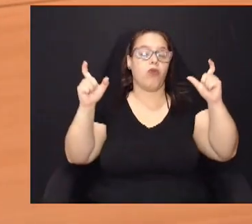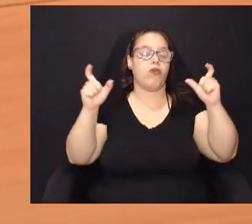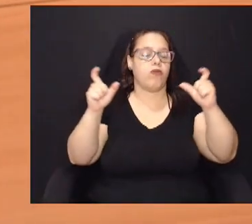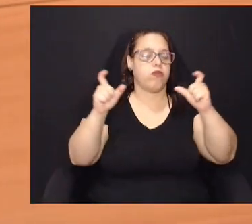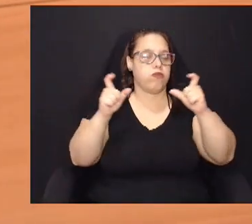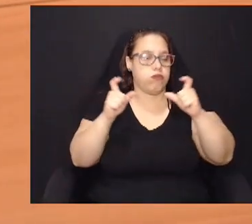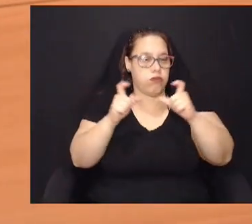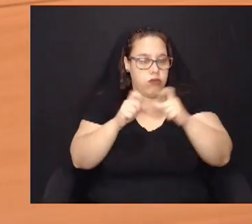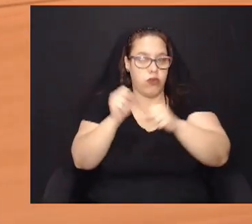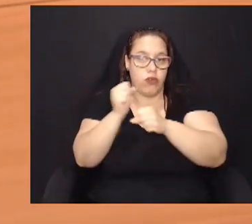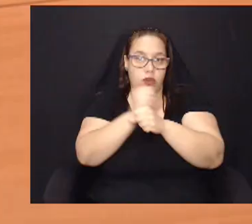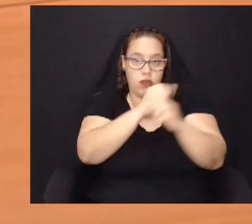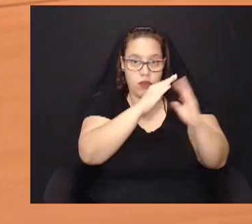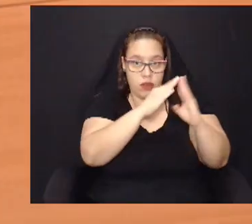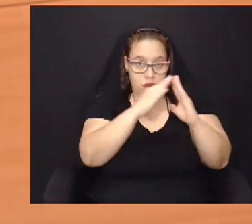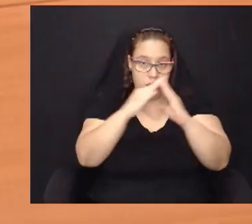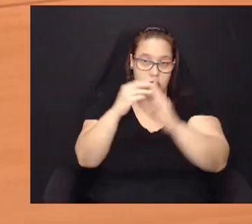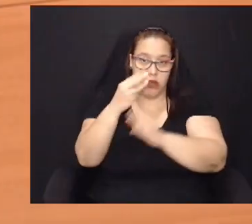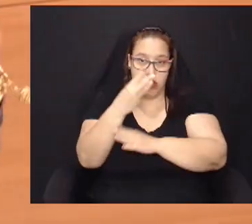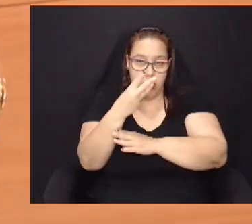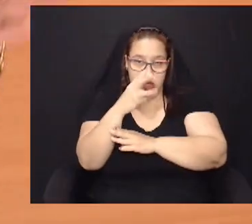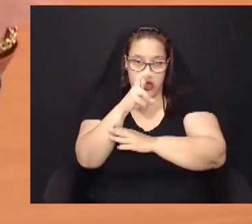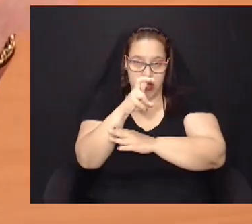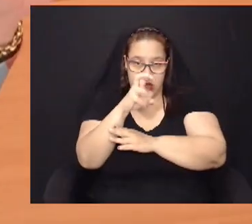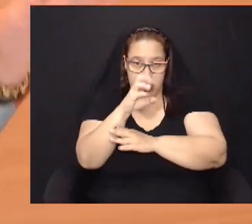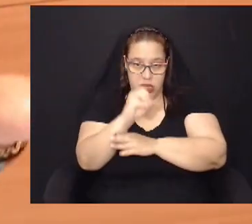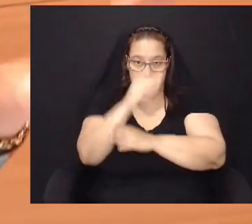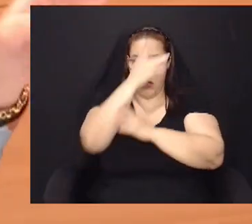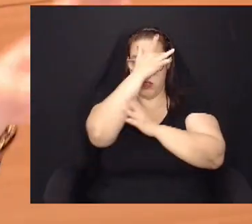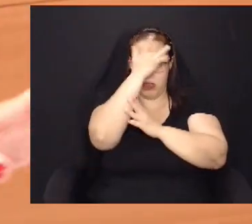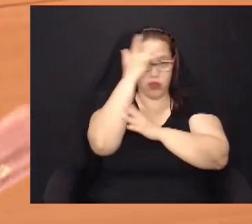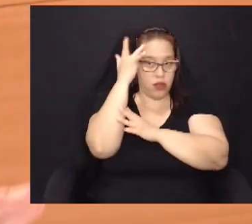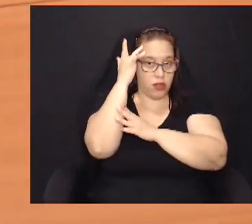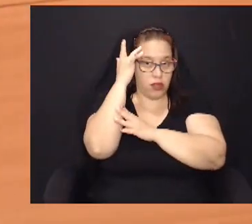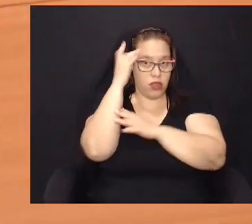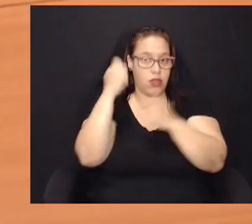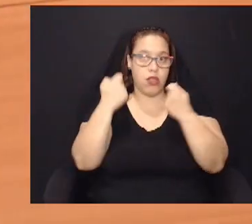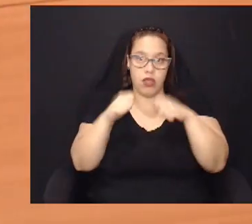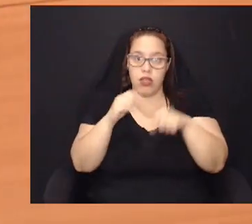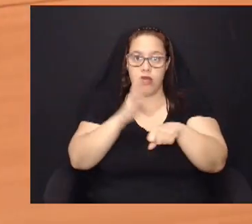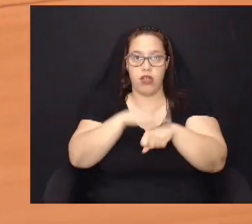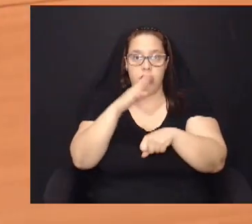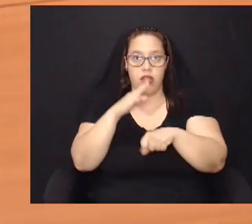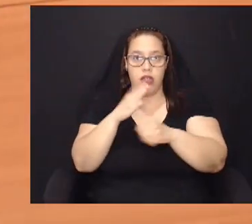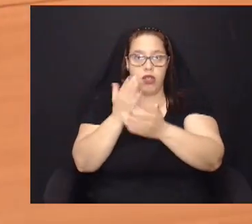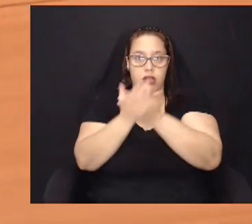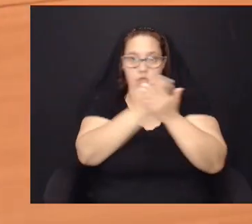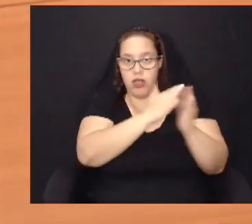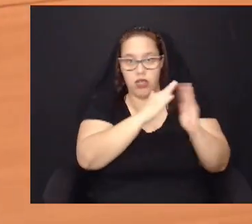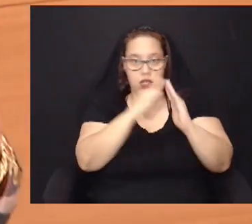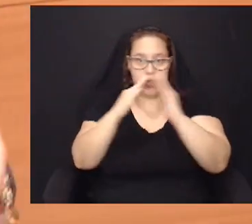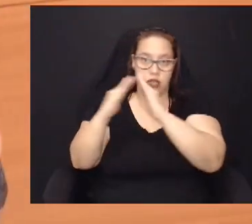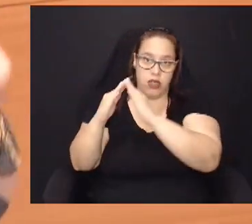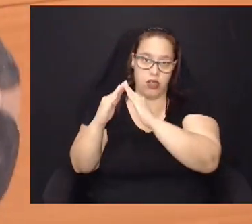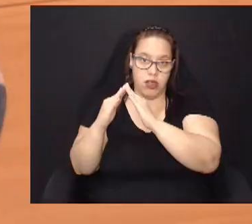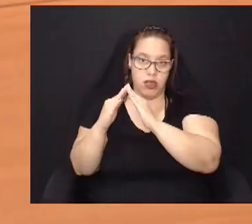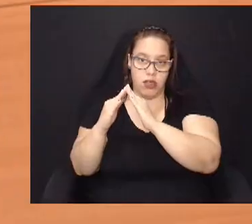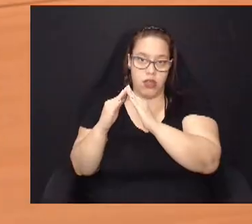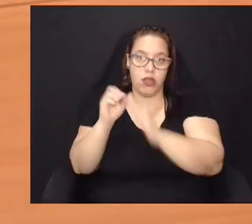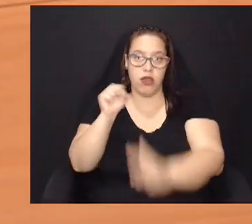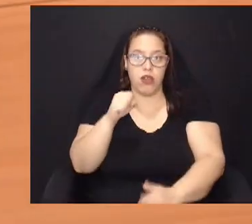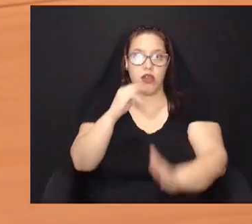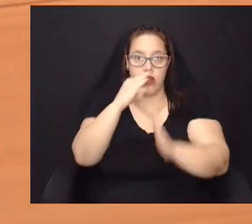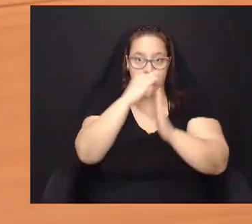construídas menores, que até 150 pessoas, não vão precisar mais de estudo de impacto de vizinhança. E sim, o